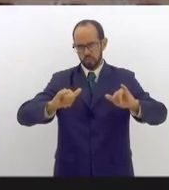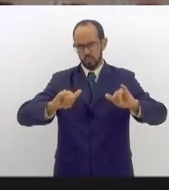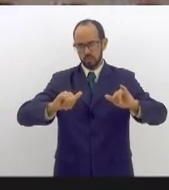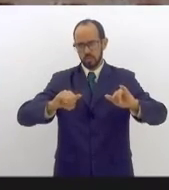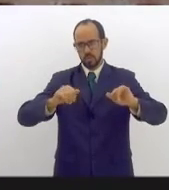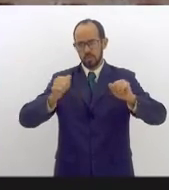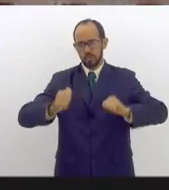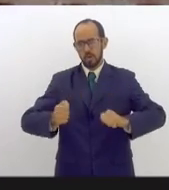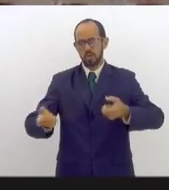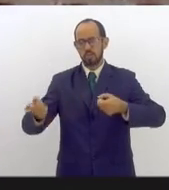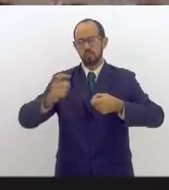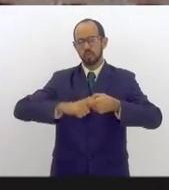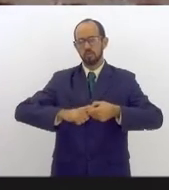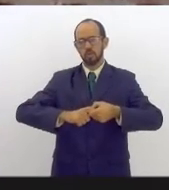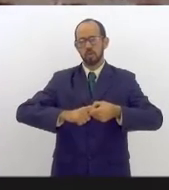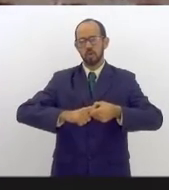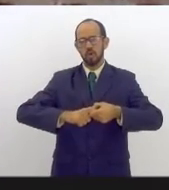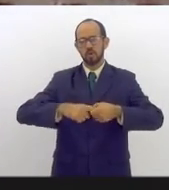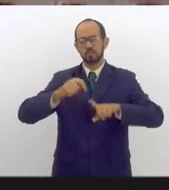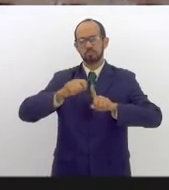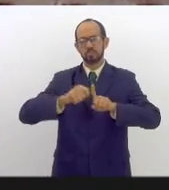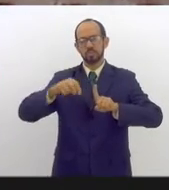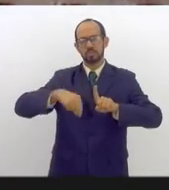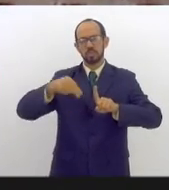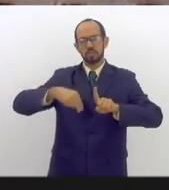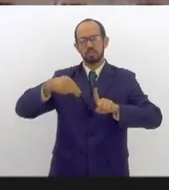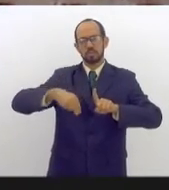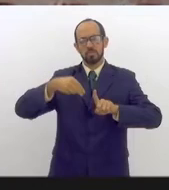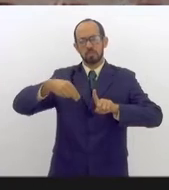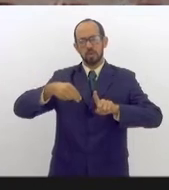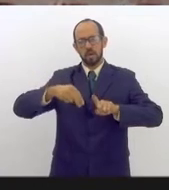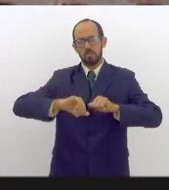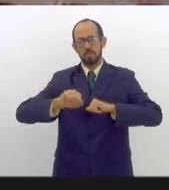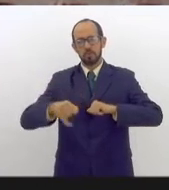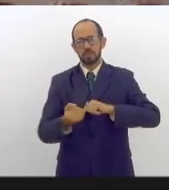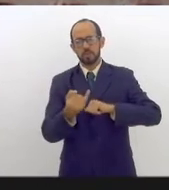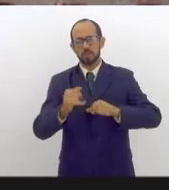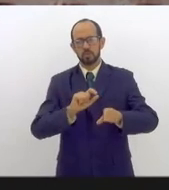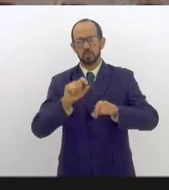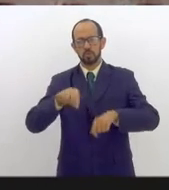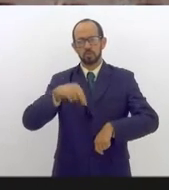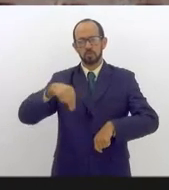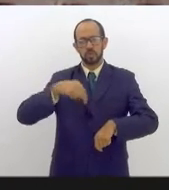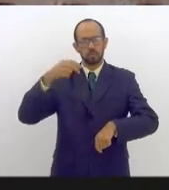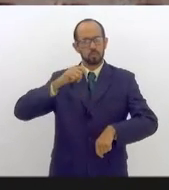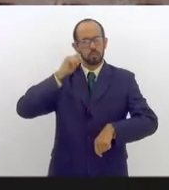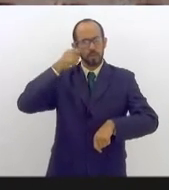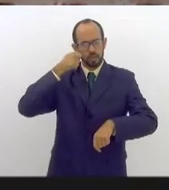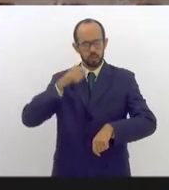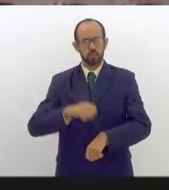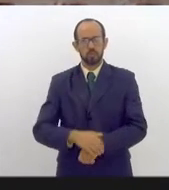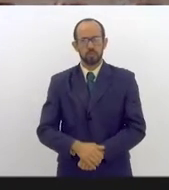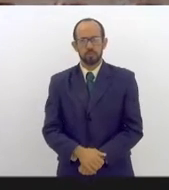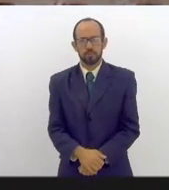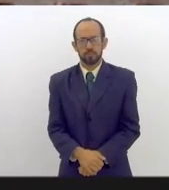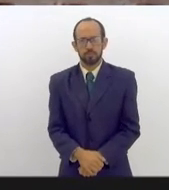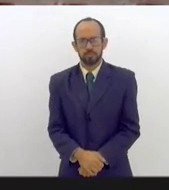possa voltar ainda agora nesse mês de novembro, aproveitando o novembro negro.